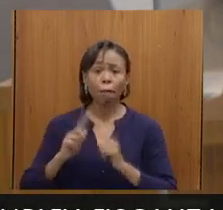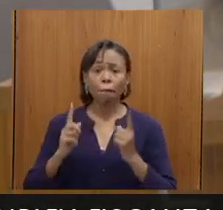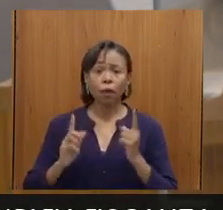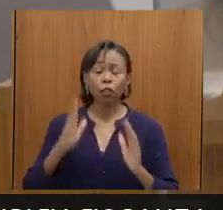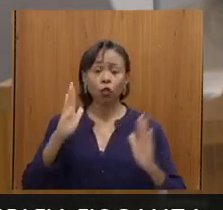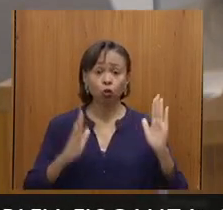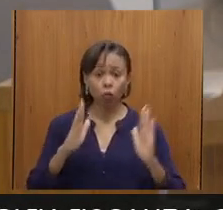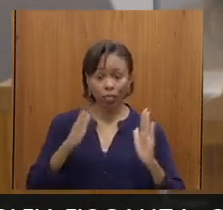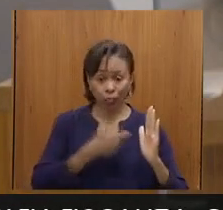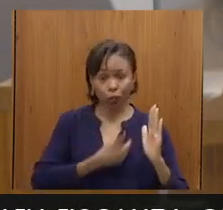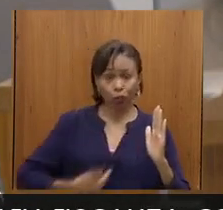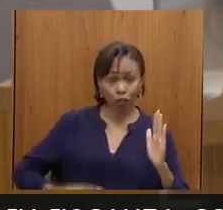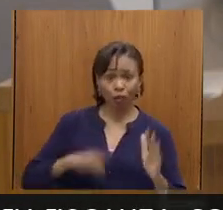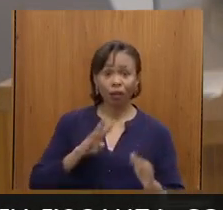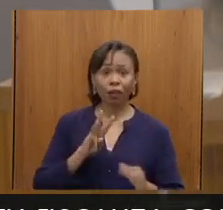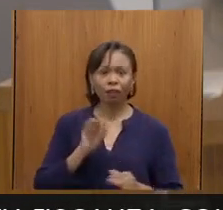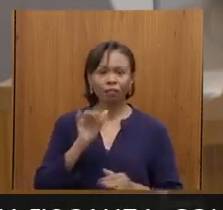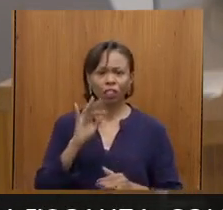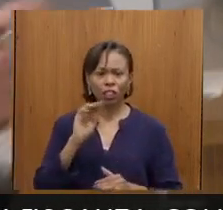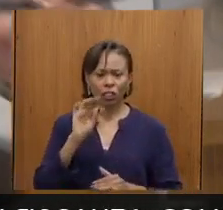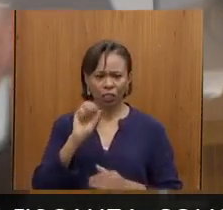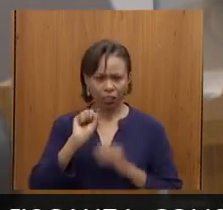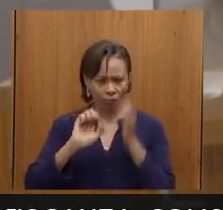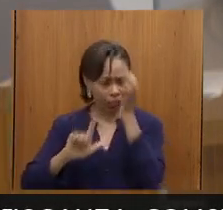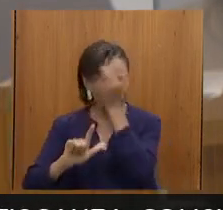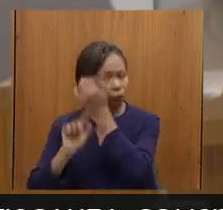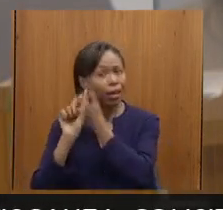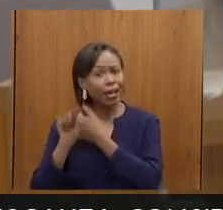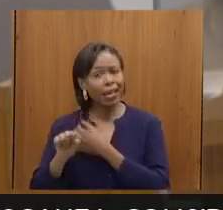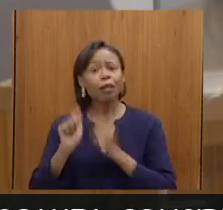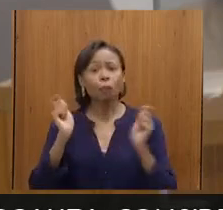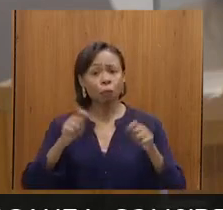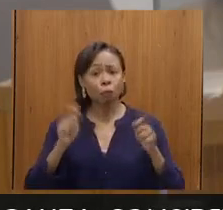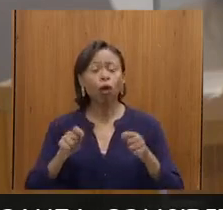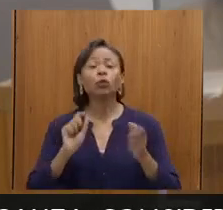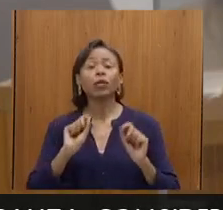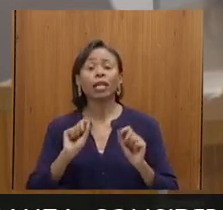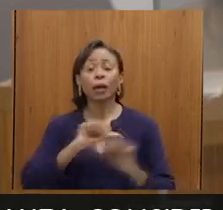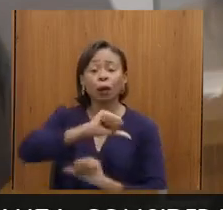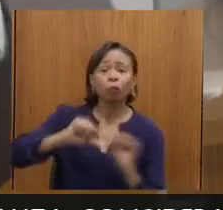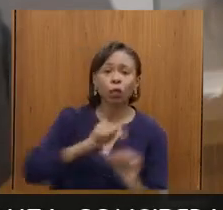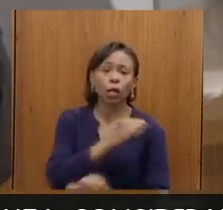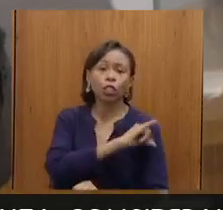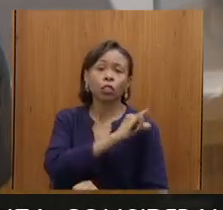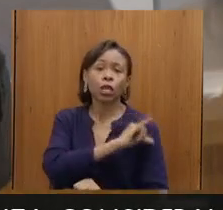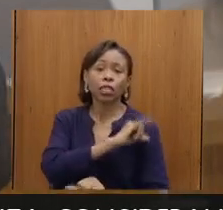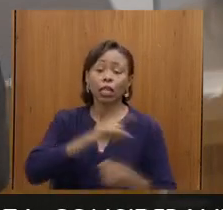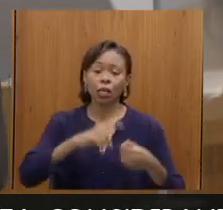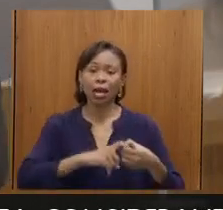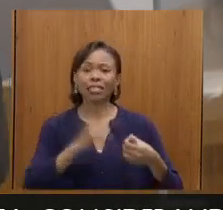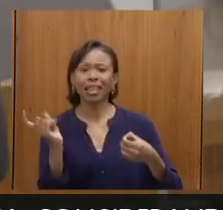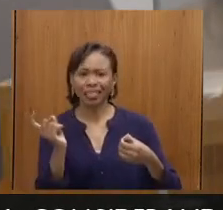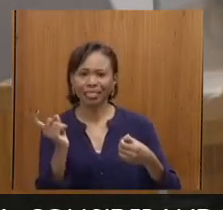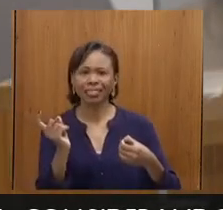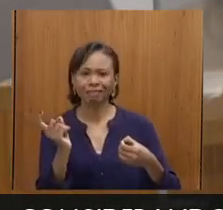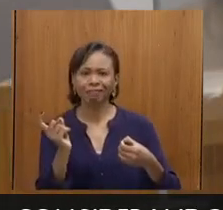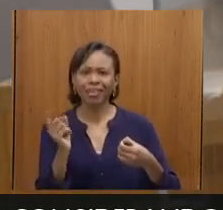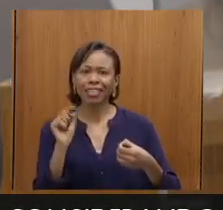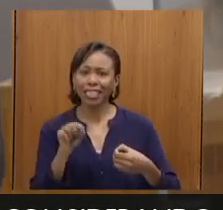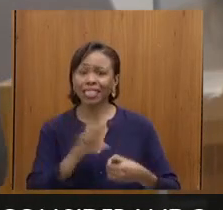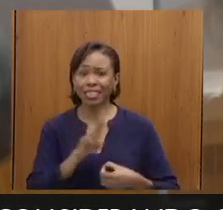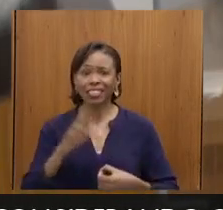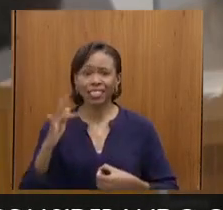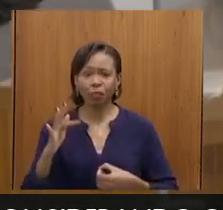o mandato do governador Witzel, ele teve a opção de tirar o Estado do Rio de Janeiro do regime de recuperação fiscal, que, lembrando, naquela época era